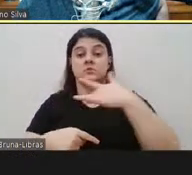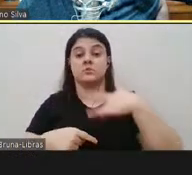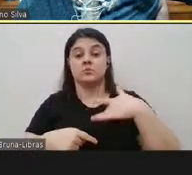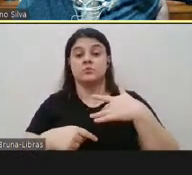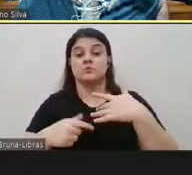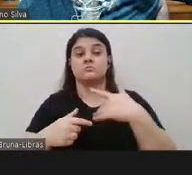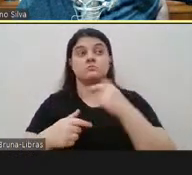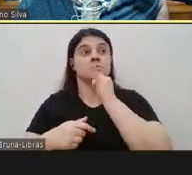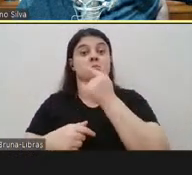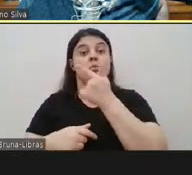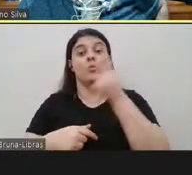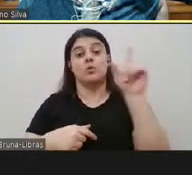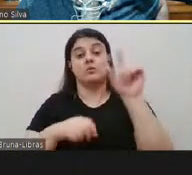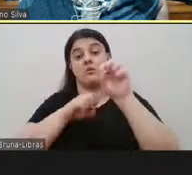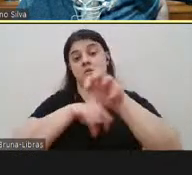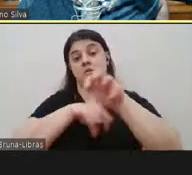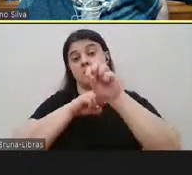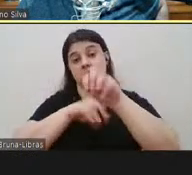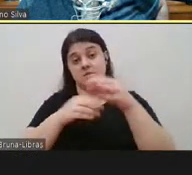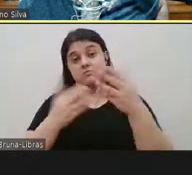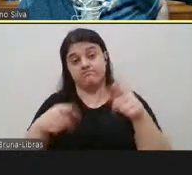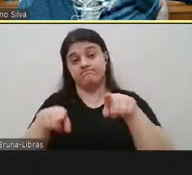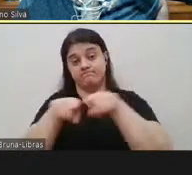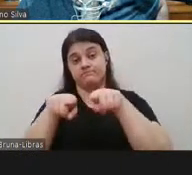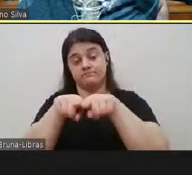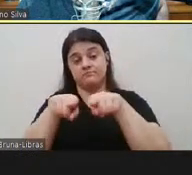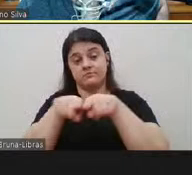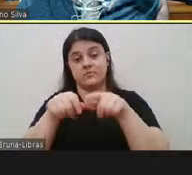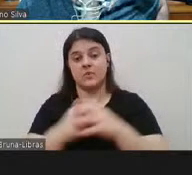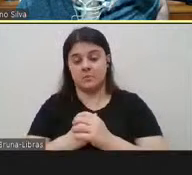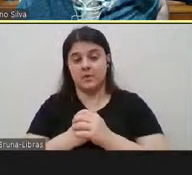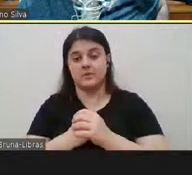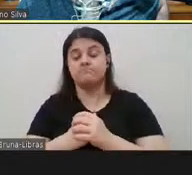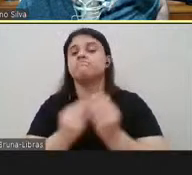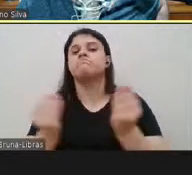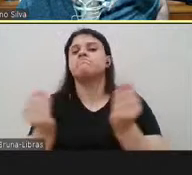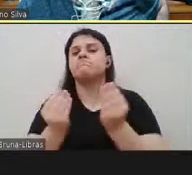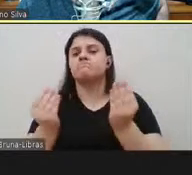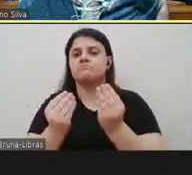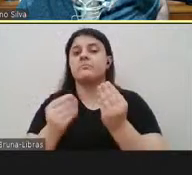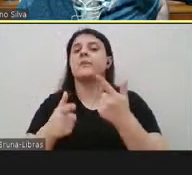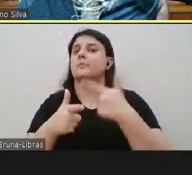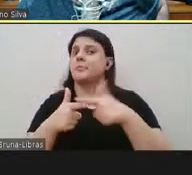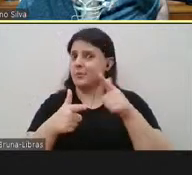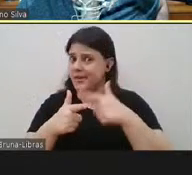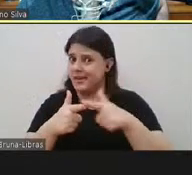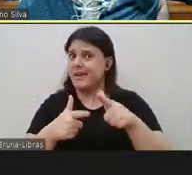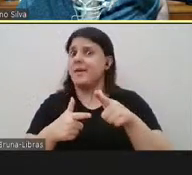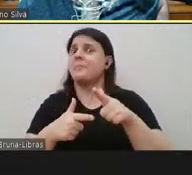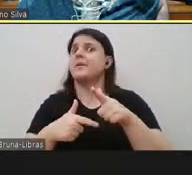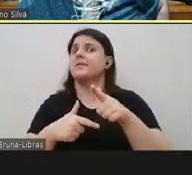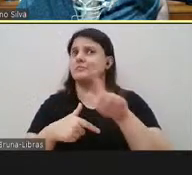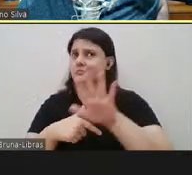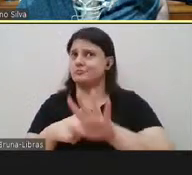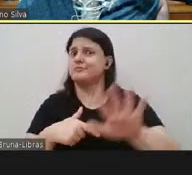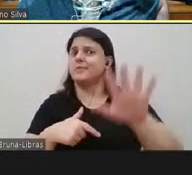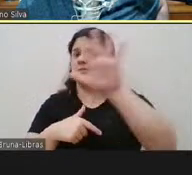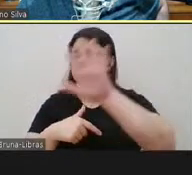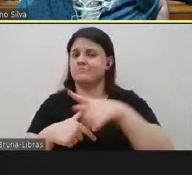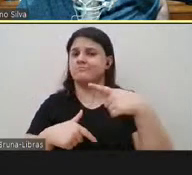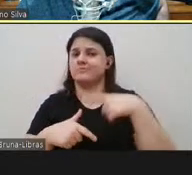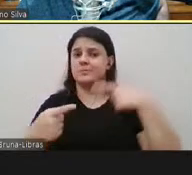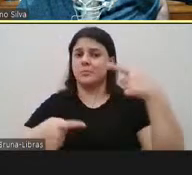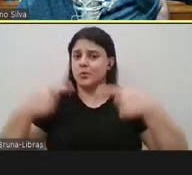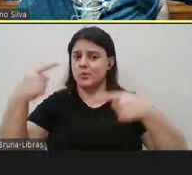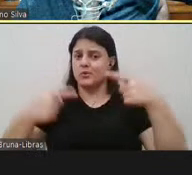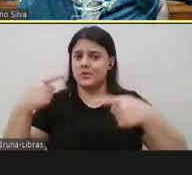pode começar por exemplo educação né educação que é sempre um problema Nacional política de